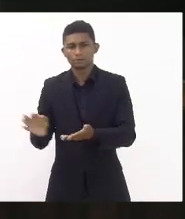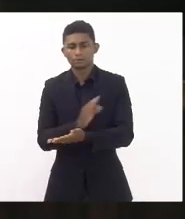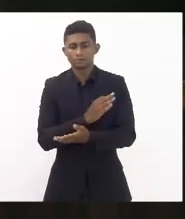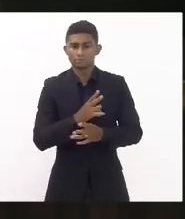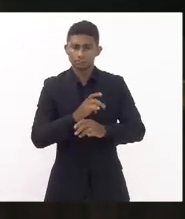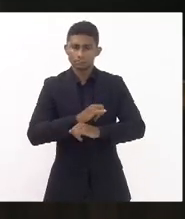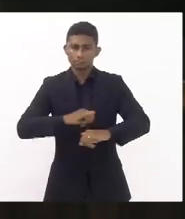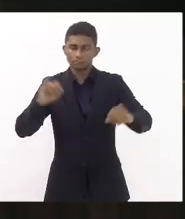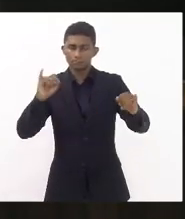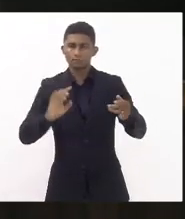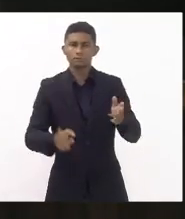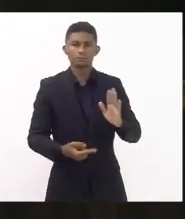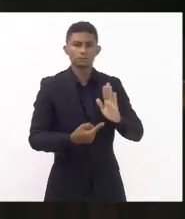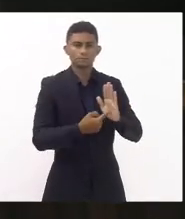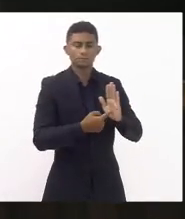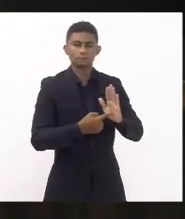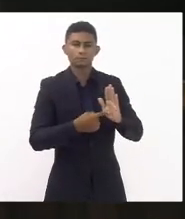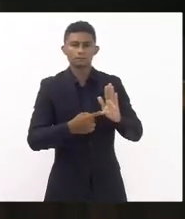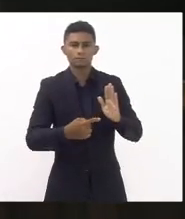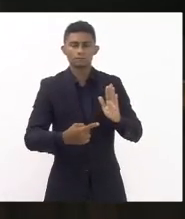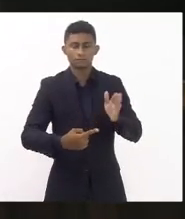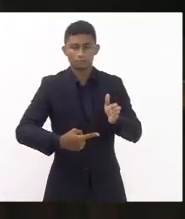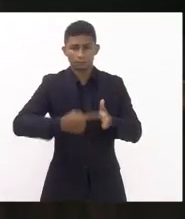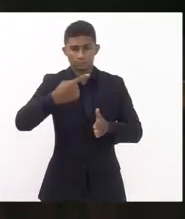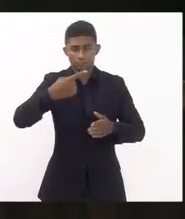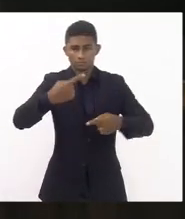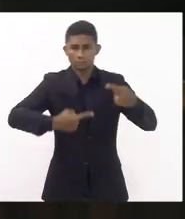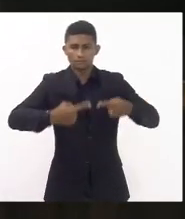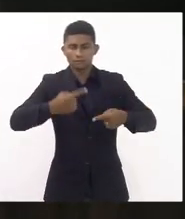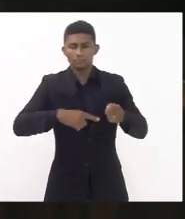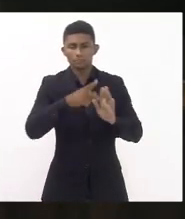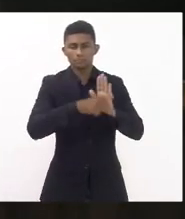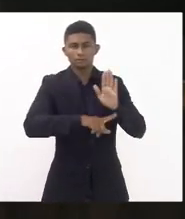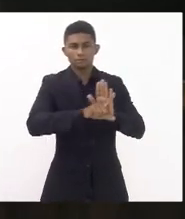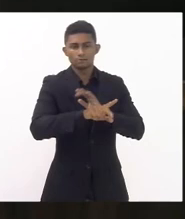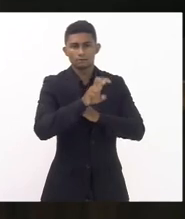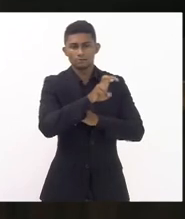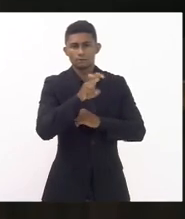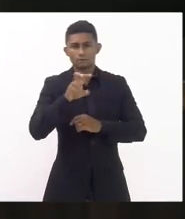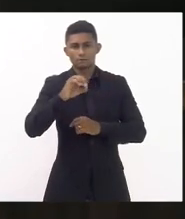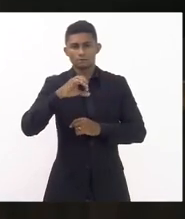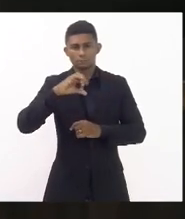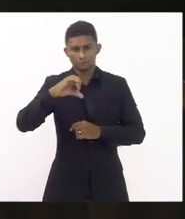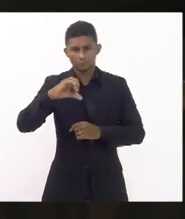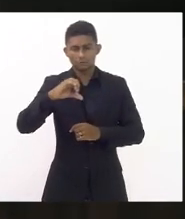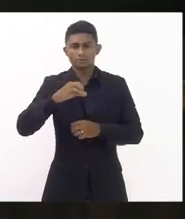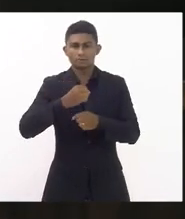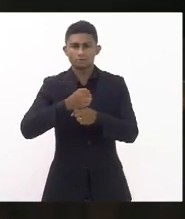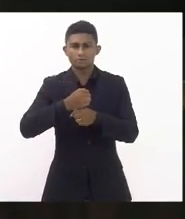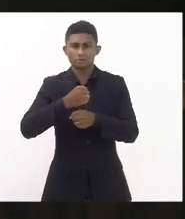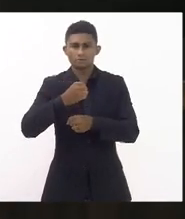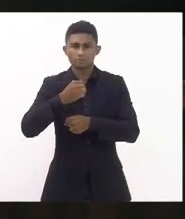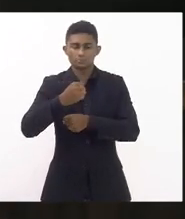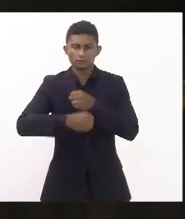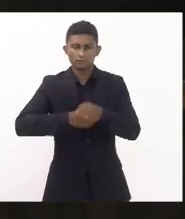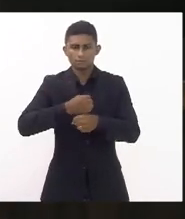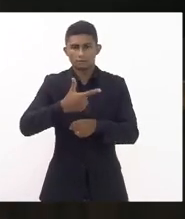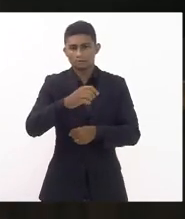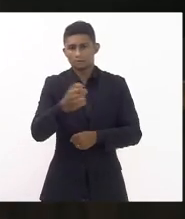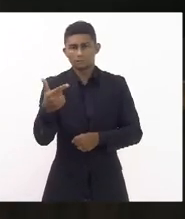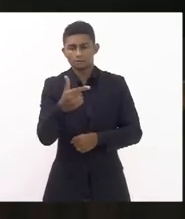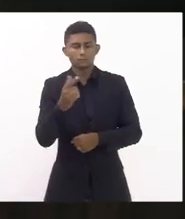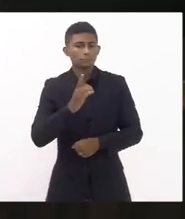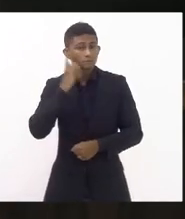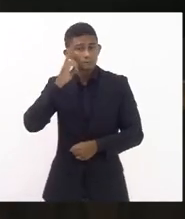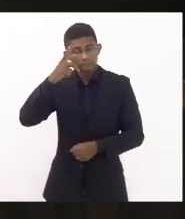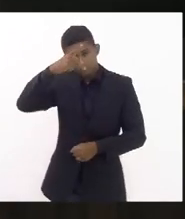Anuncio, em regime de urgência, em discussão única, projeto de lei número 5509, de 2022, de autoria do deputado Luiz